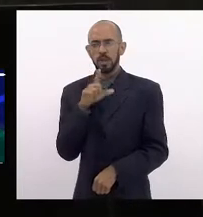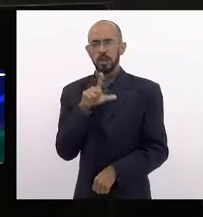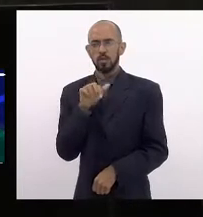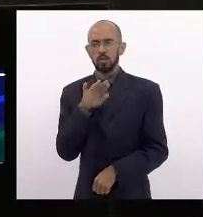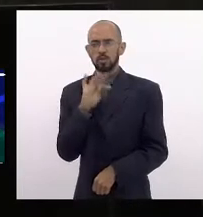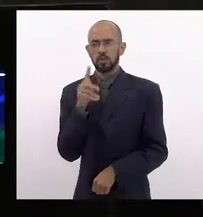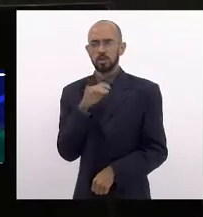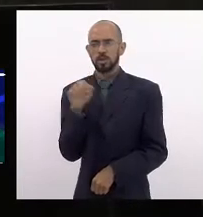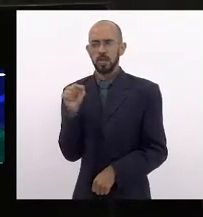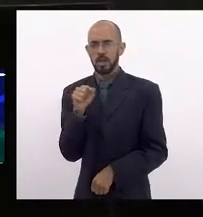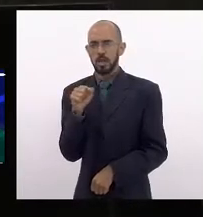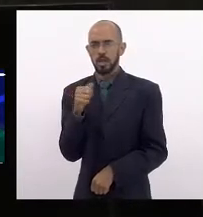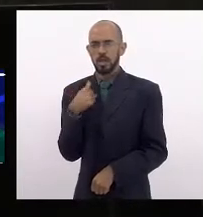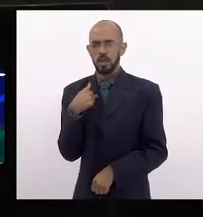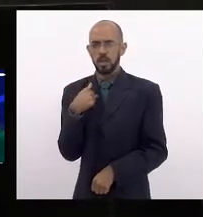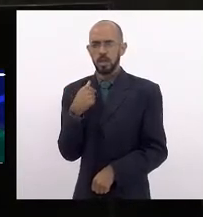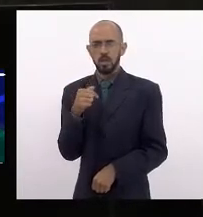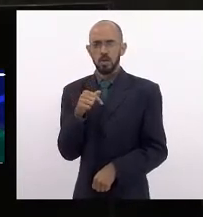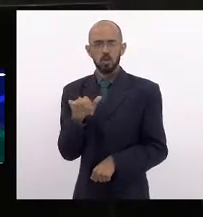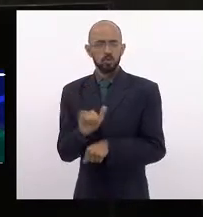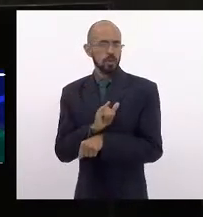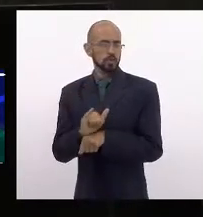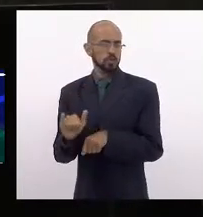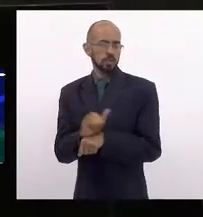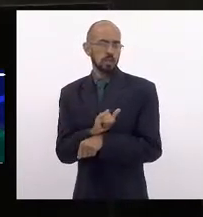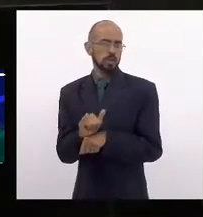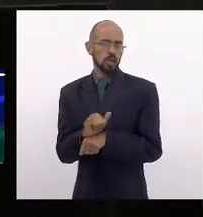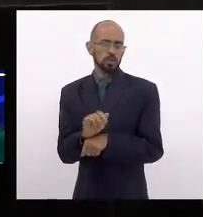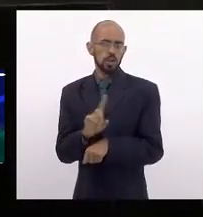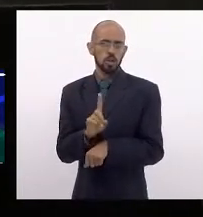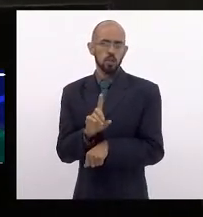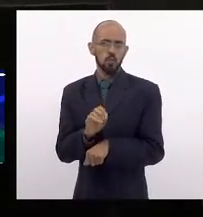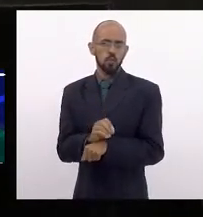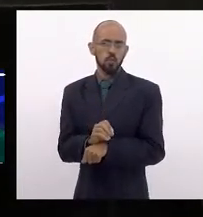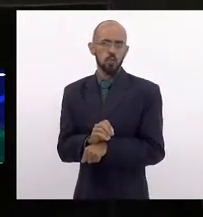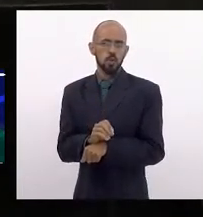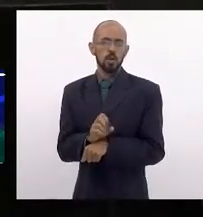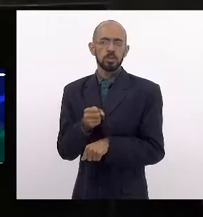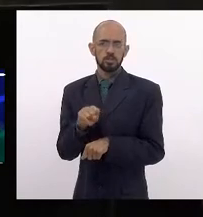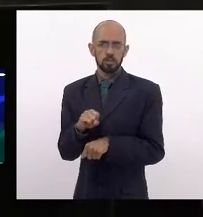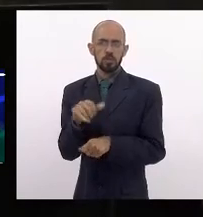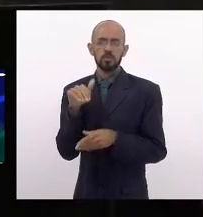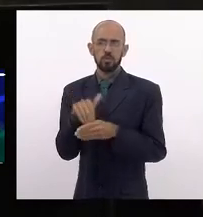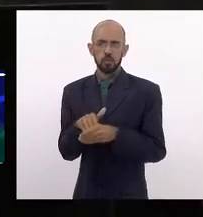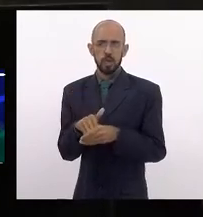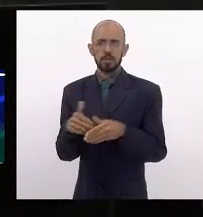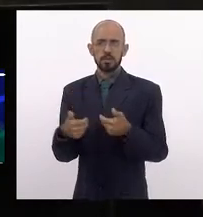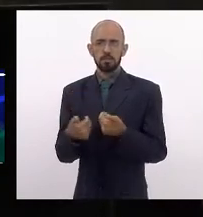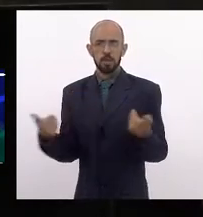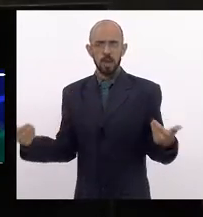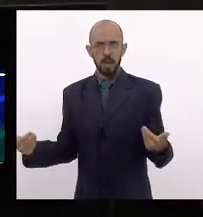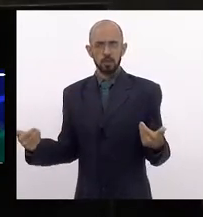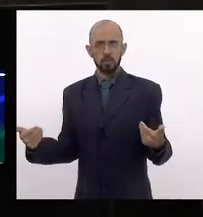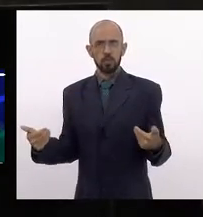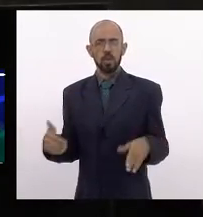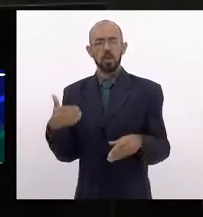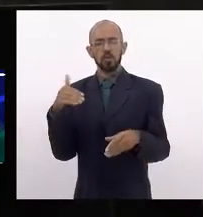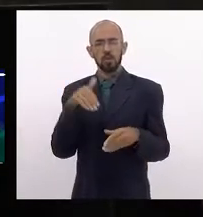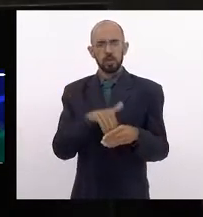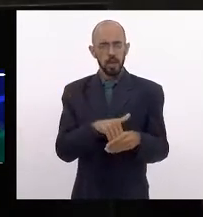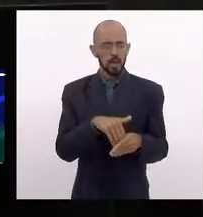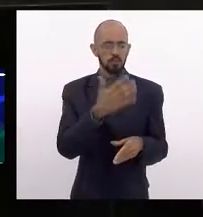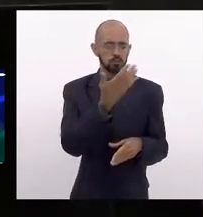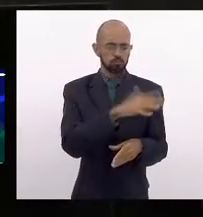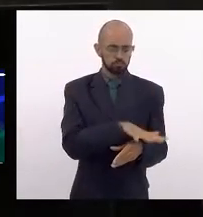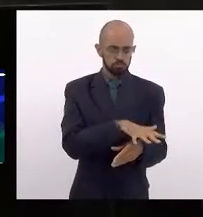eu não faço jogo de cena se tivesse que voltar em separado eu voltava pela rejeição